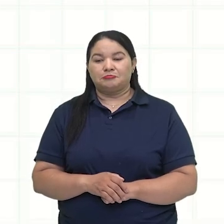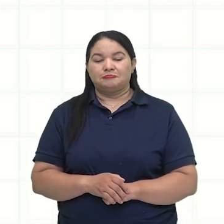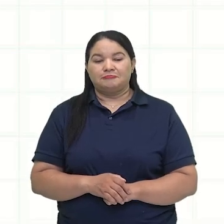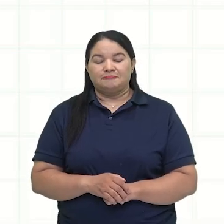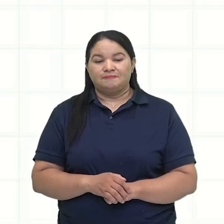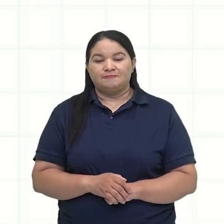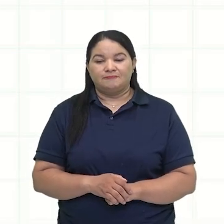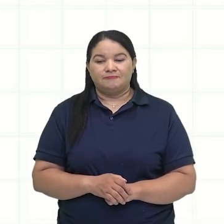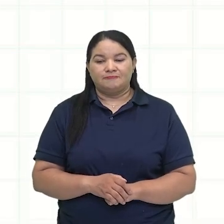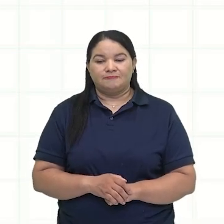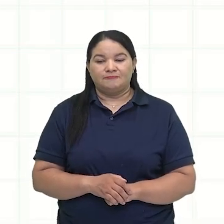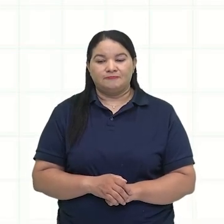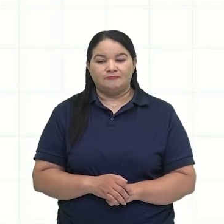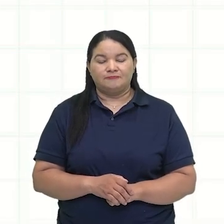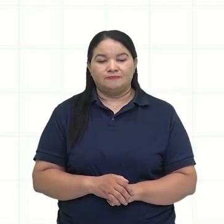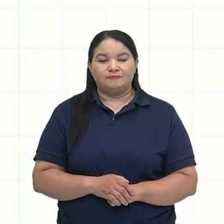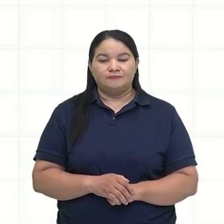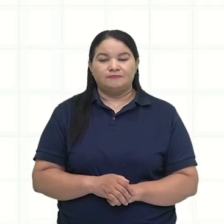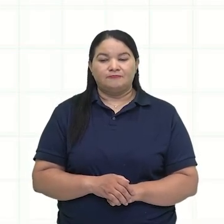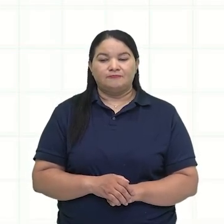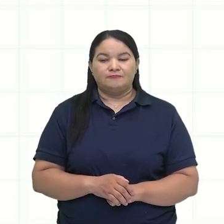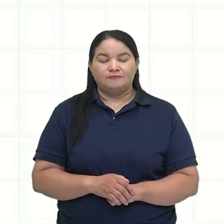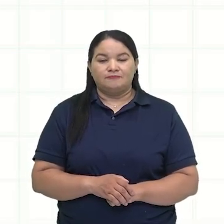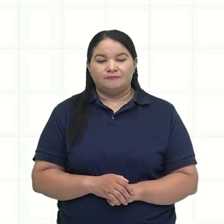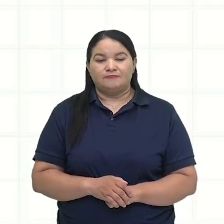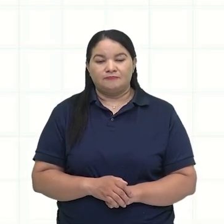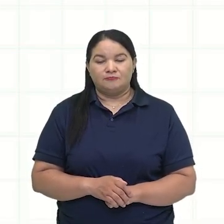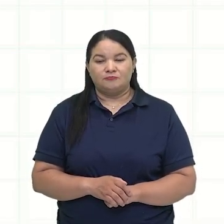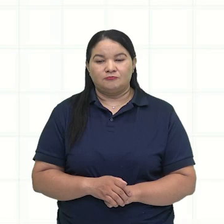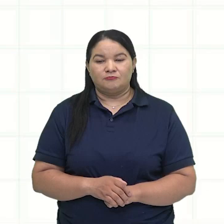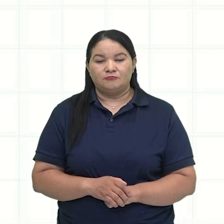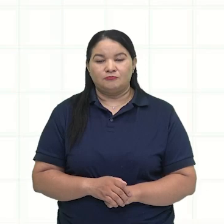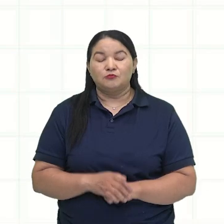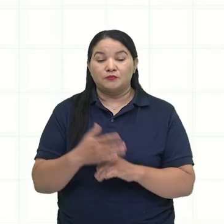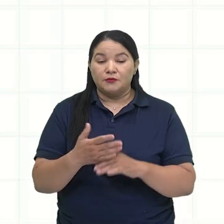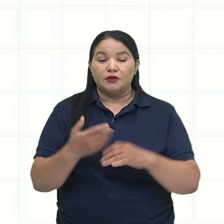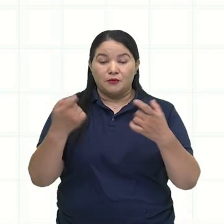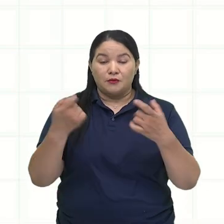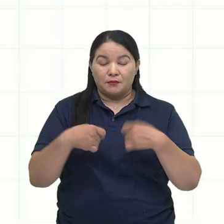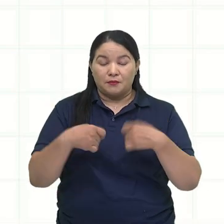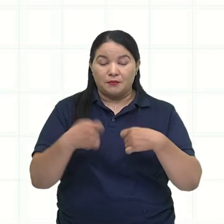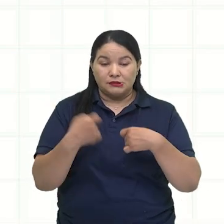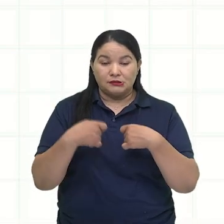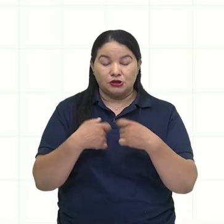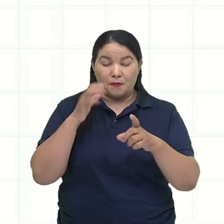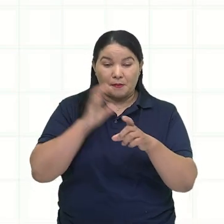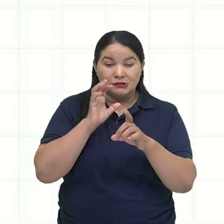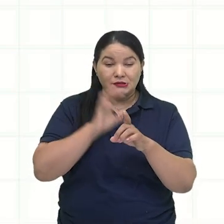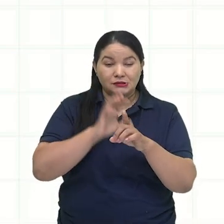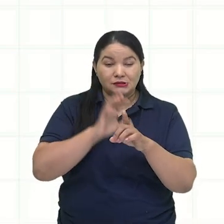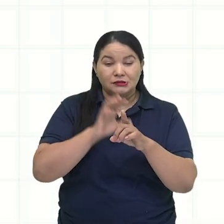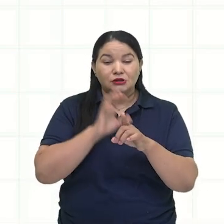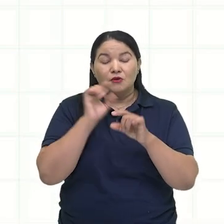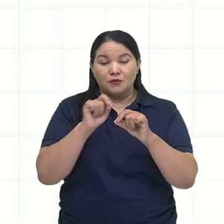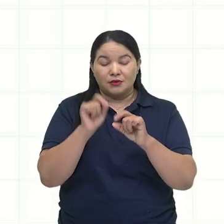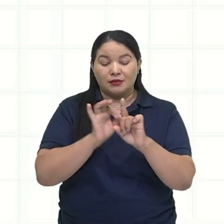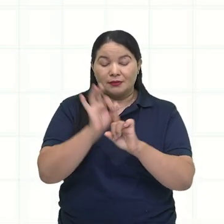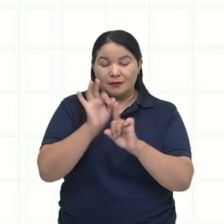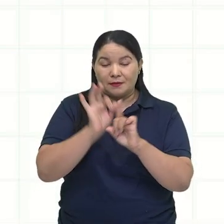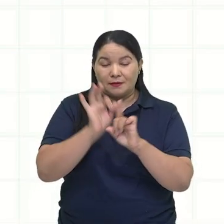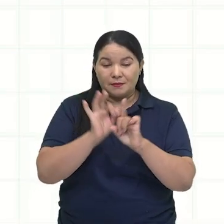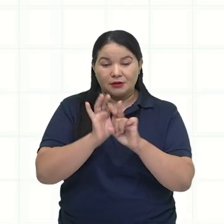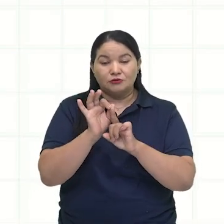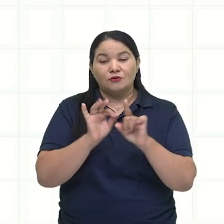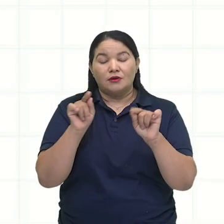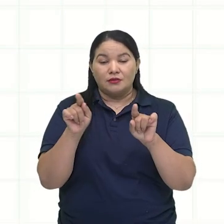metamórficas, elas precisam ter a ação de altas temperaturas e altas pressões para fazer o